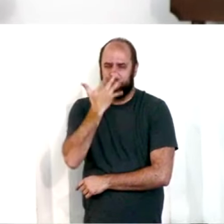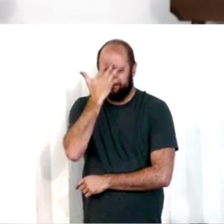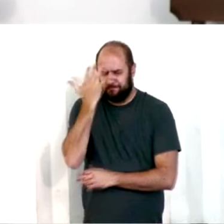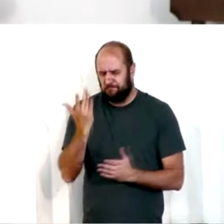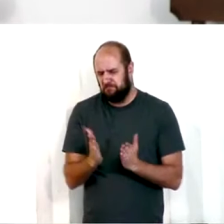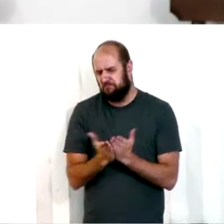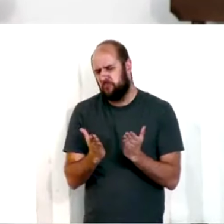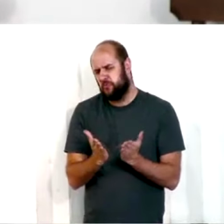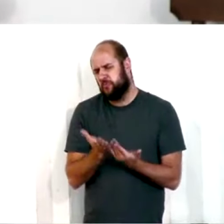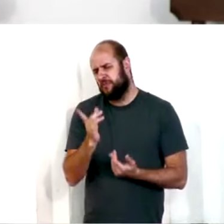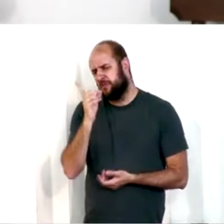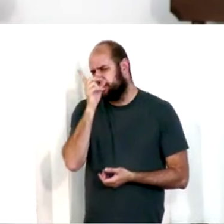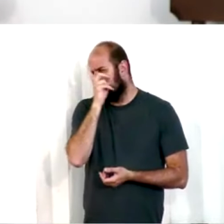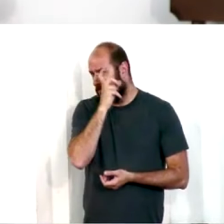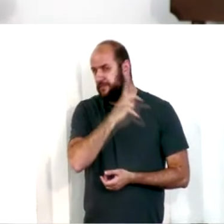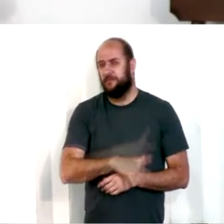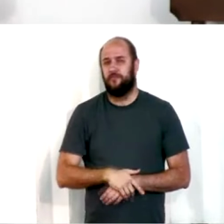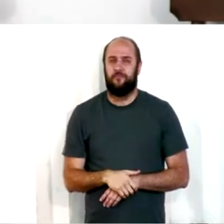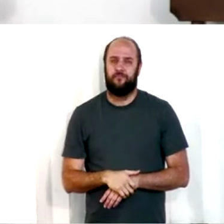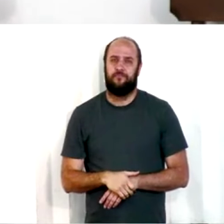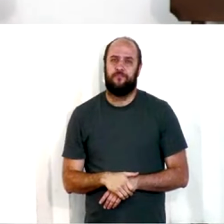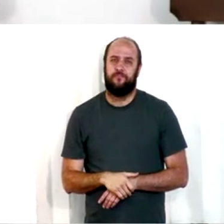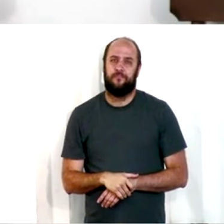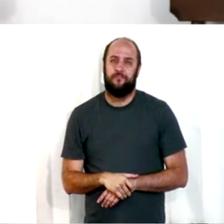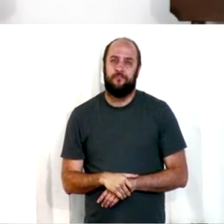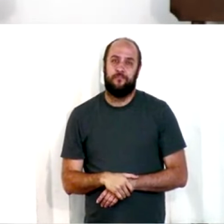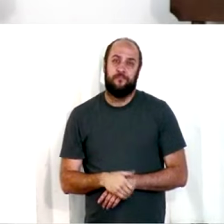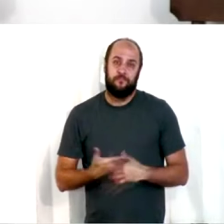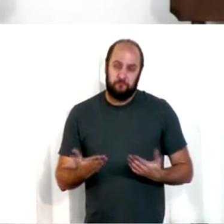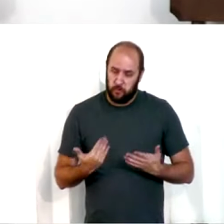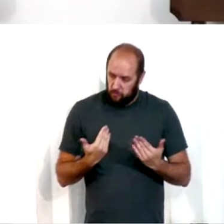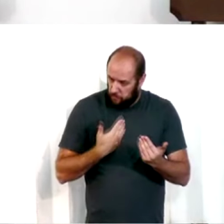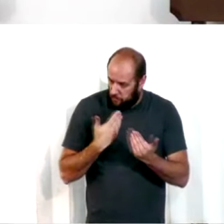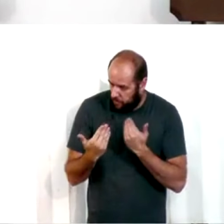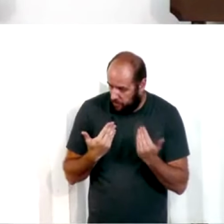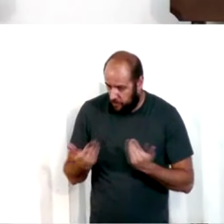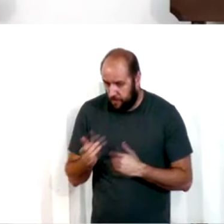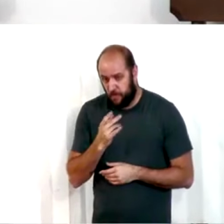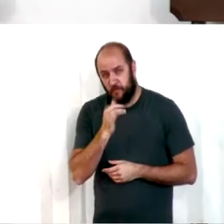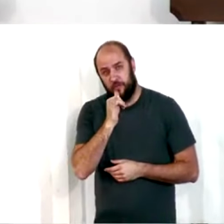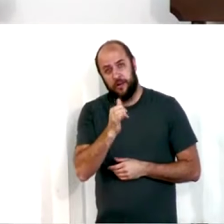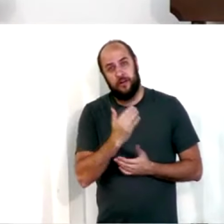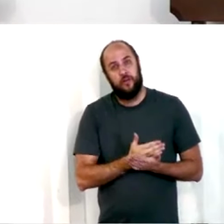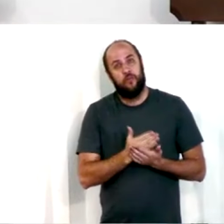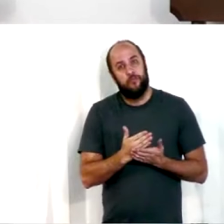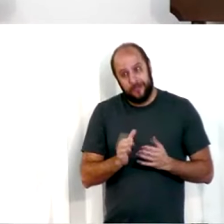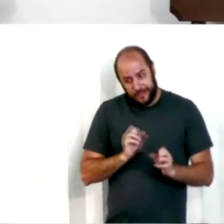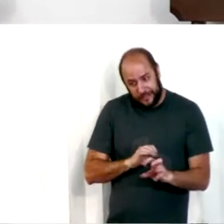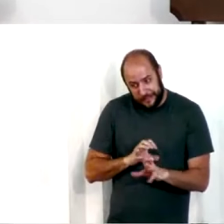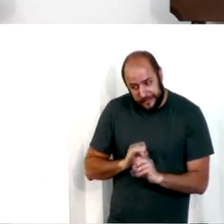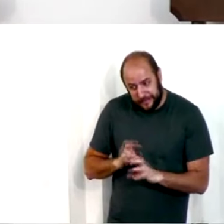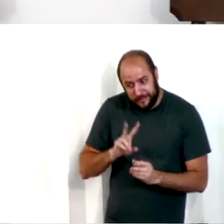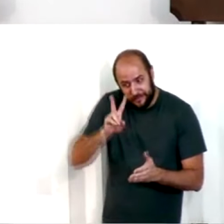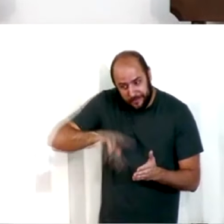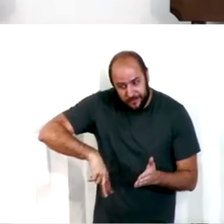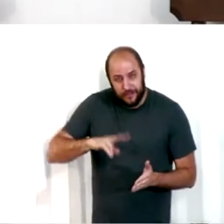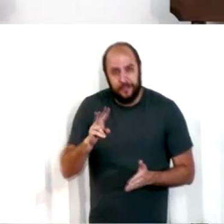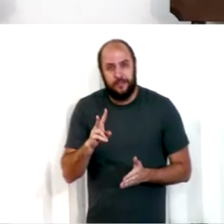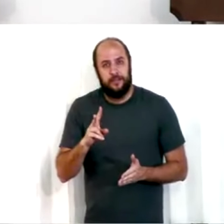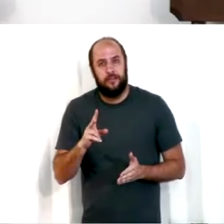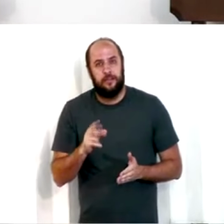difícil. E aí, comentando isso em casa, eles tiveram a ideia de começar a alfabetizar um menino